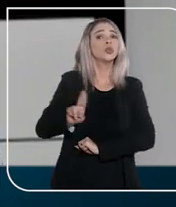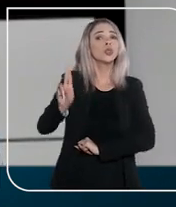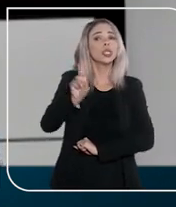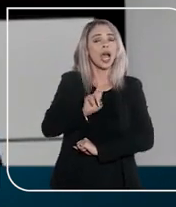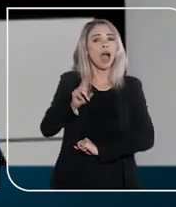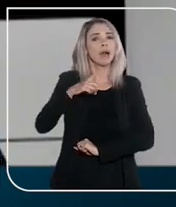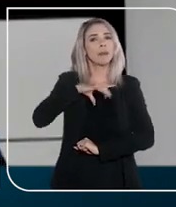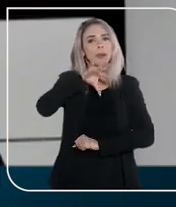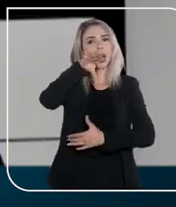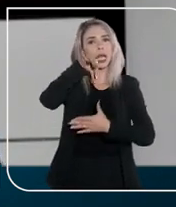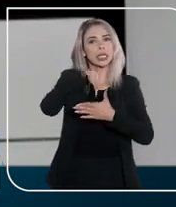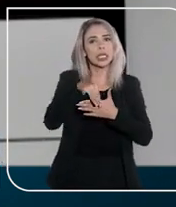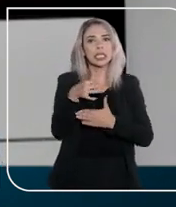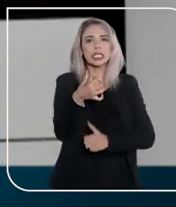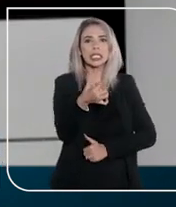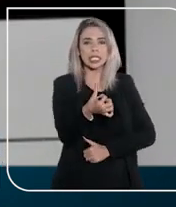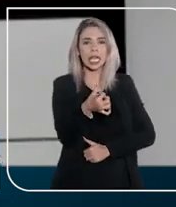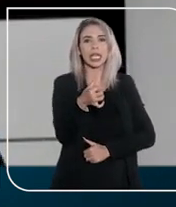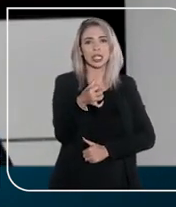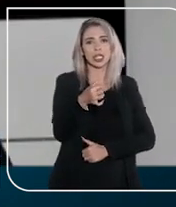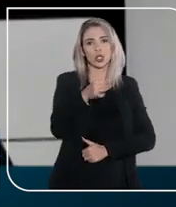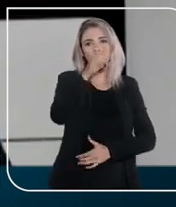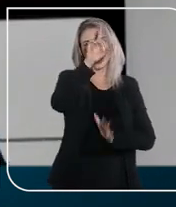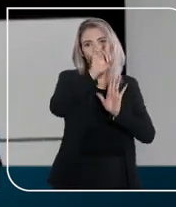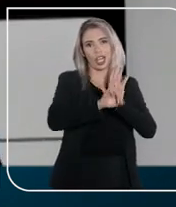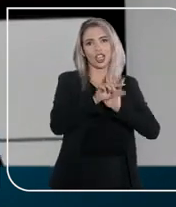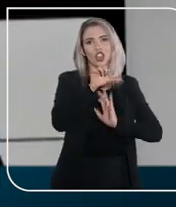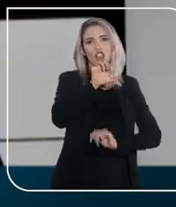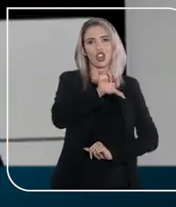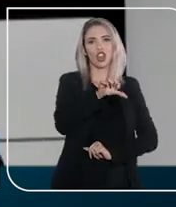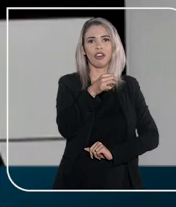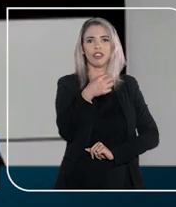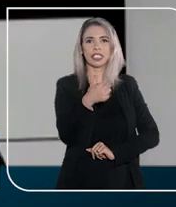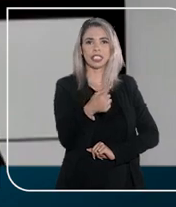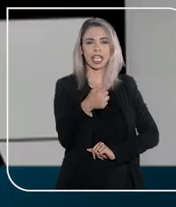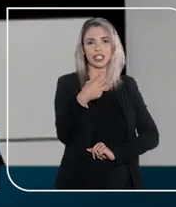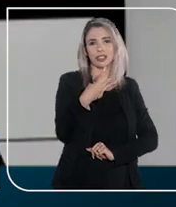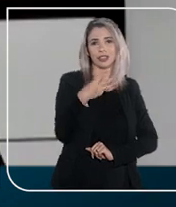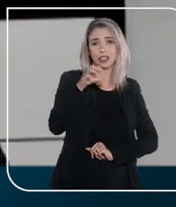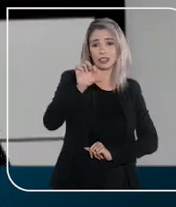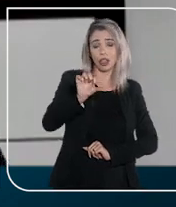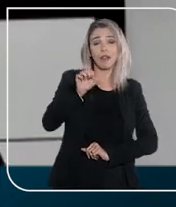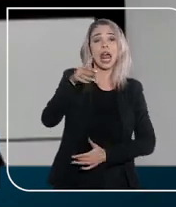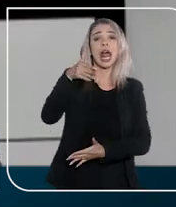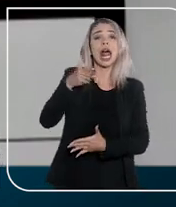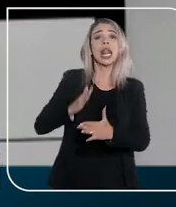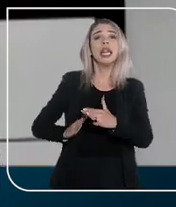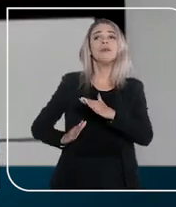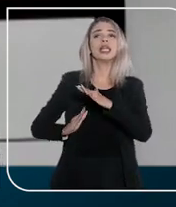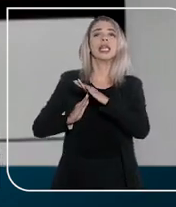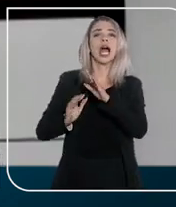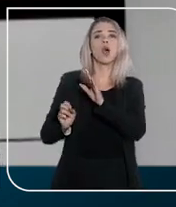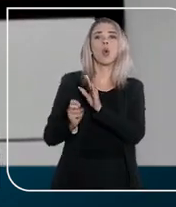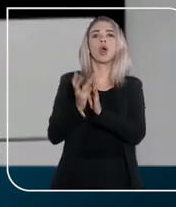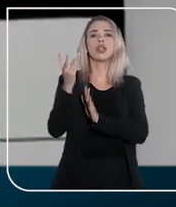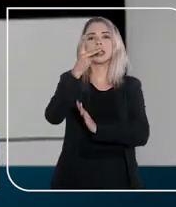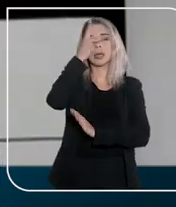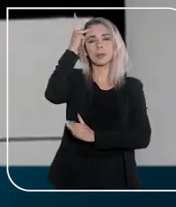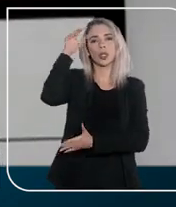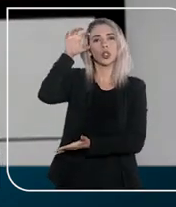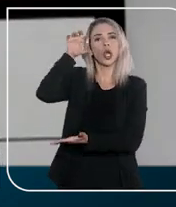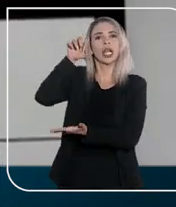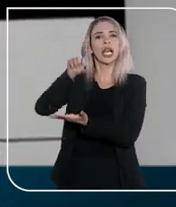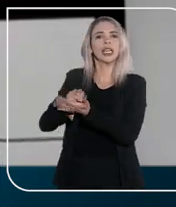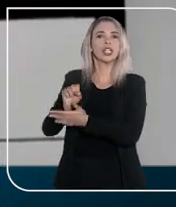anexo 2º do decreto 9739 para limitar a quantidade de pessoas aprovadas em cadastro de